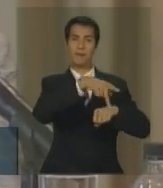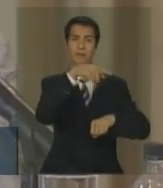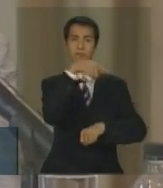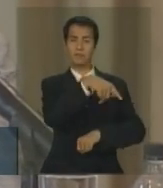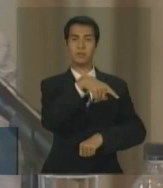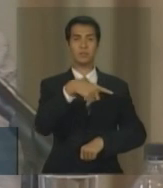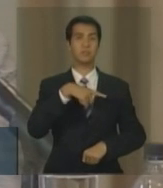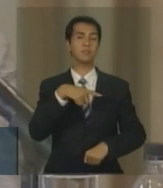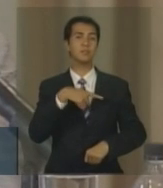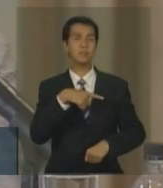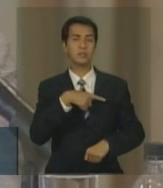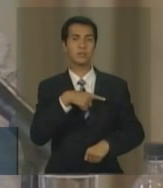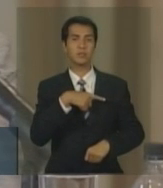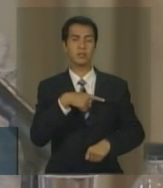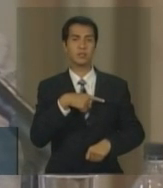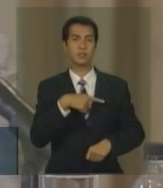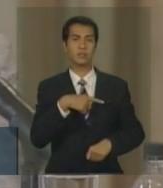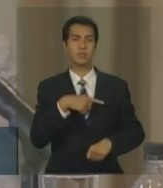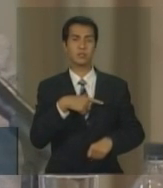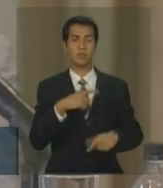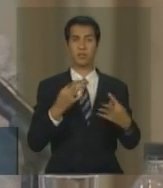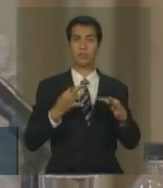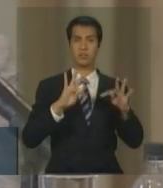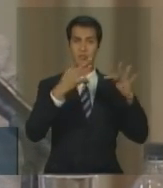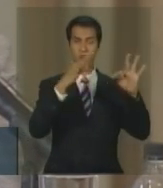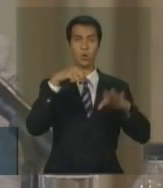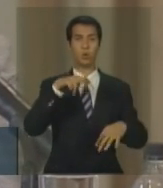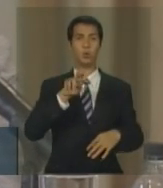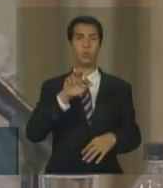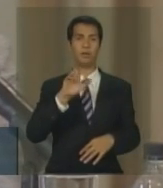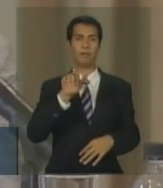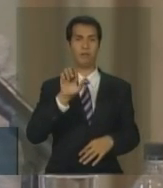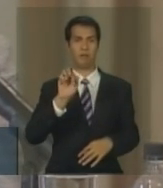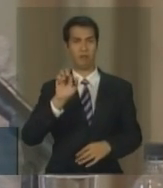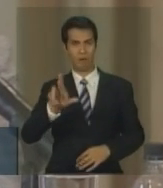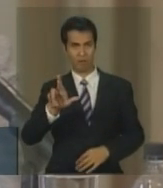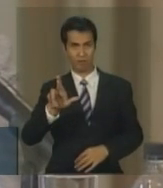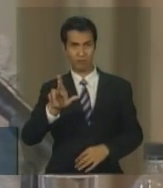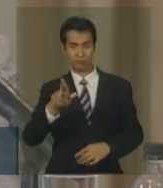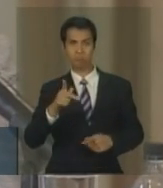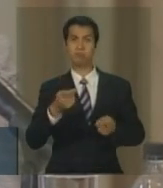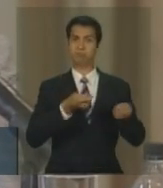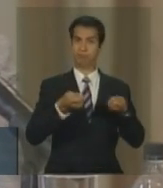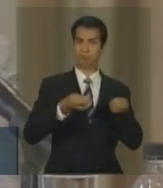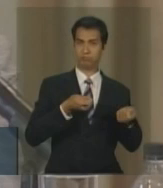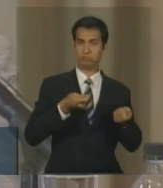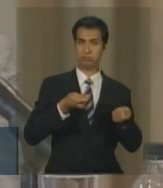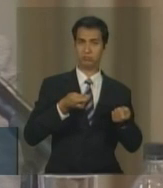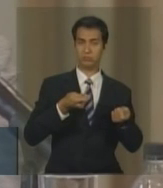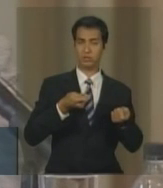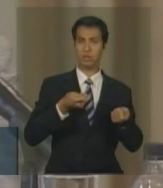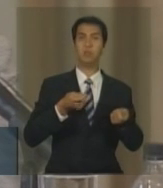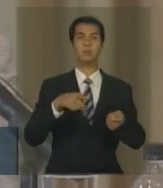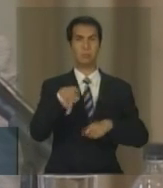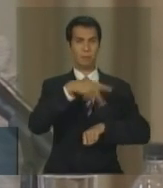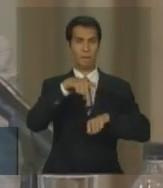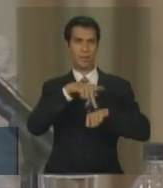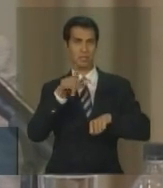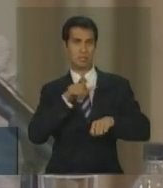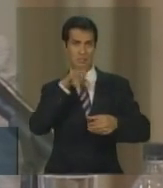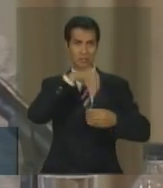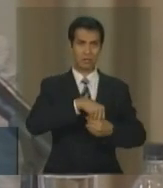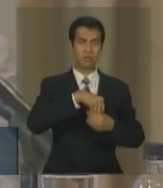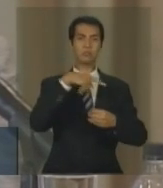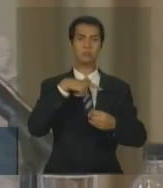o controle da tecnologia nuclear, né? O controle dos armamentos nucleares e